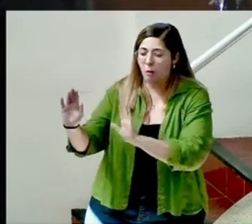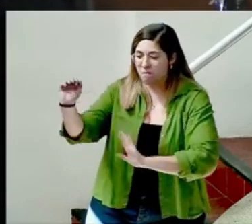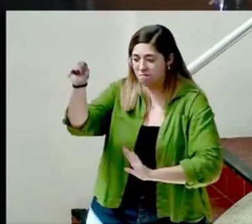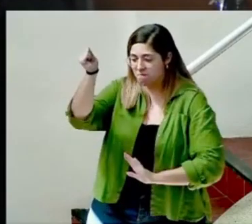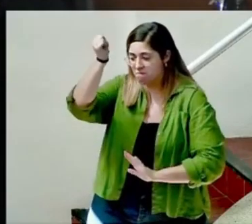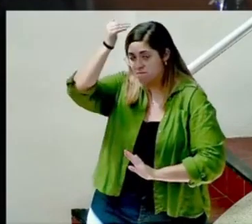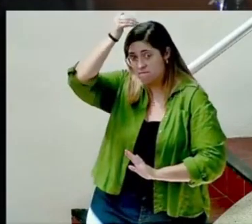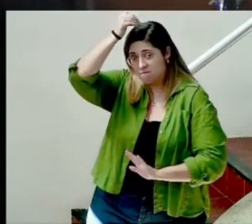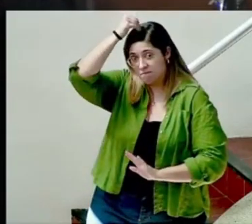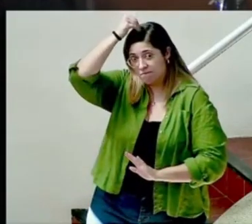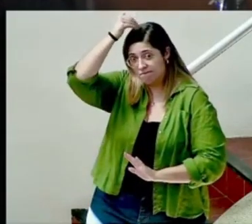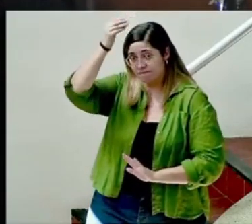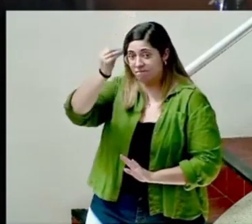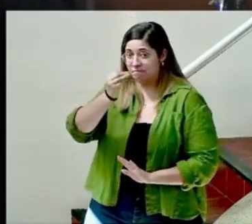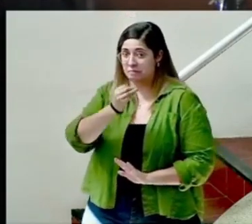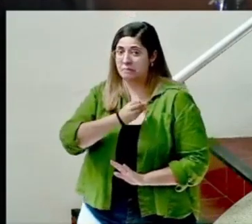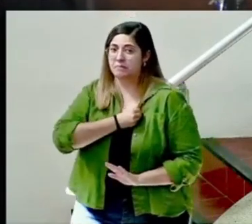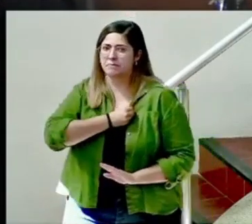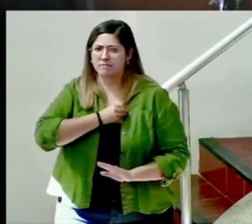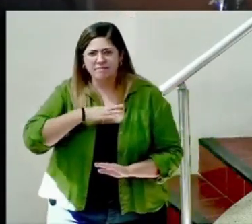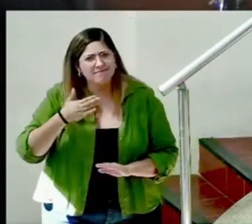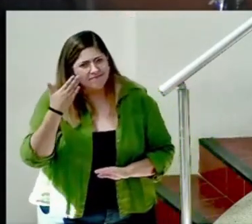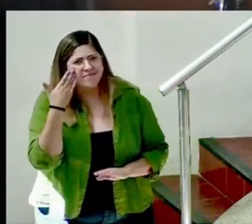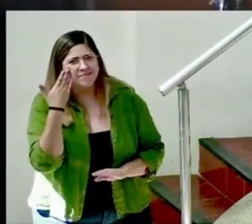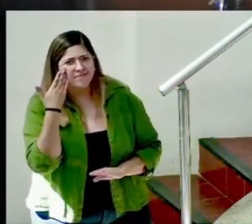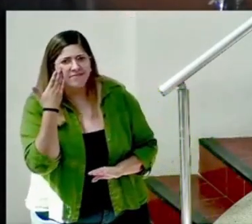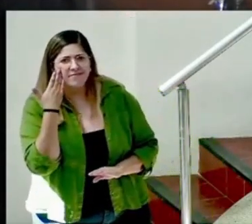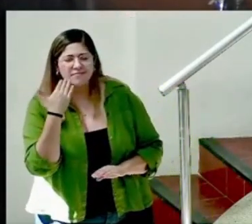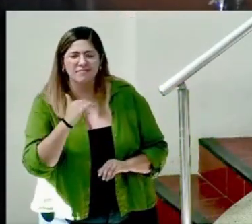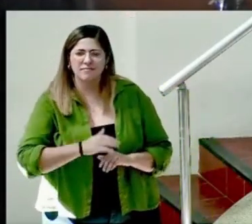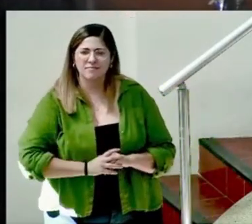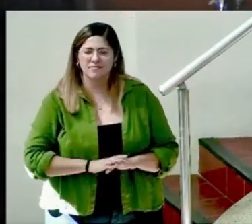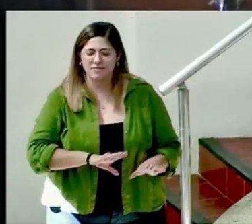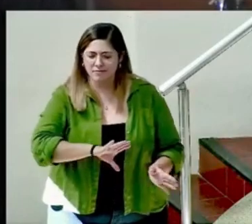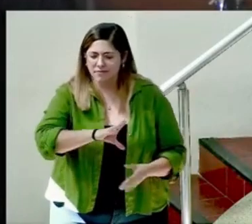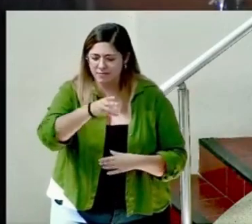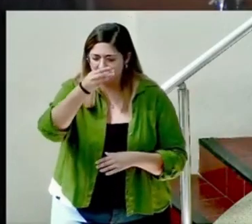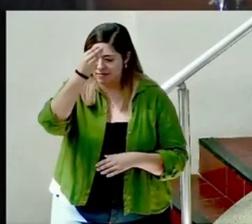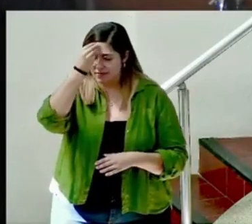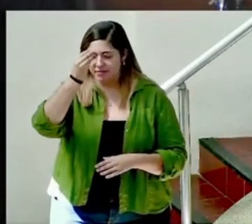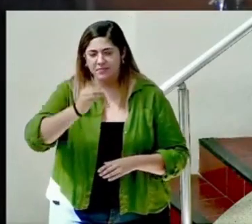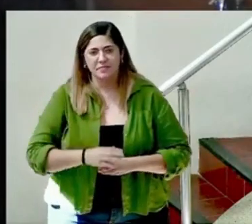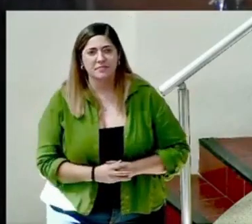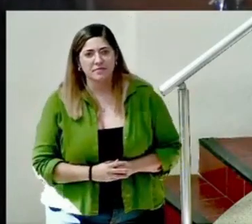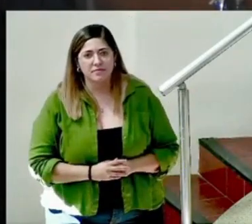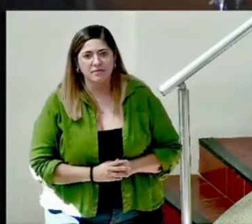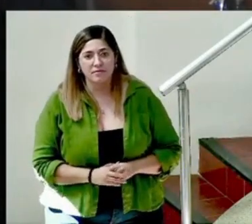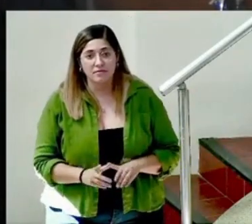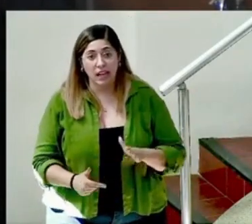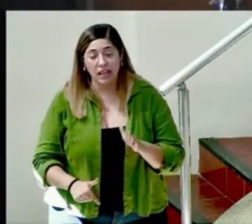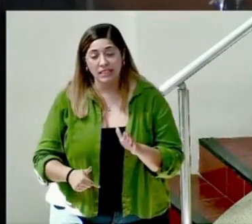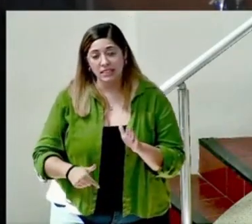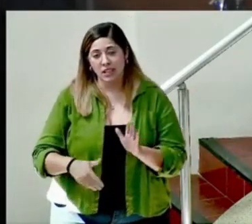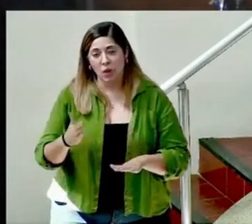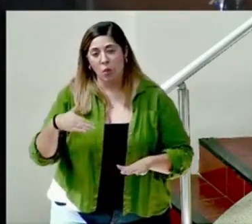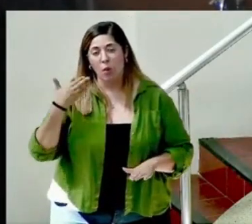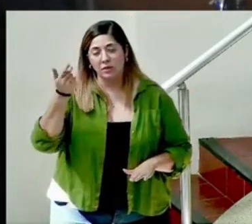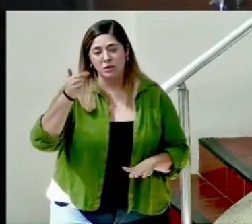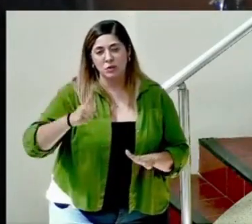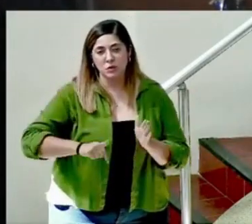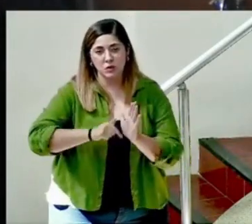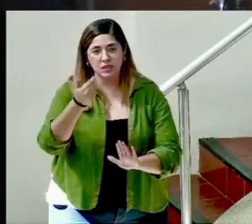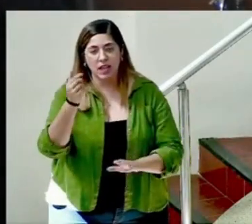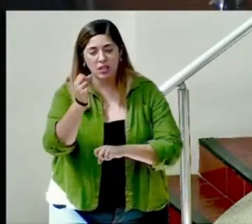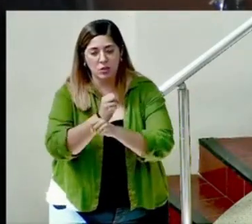pecado. Percebem? Ele está aqui se referindo ao 7º ano, onde